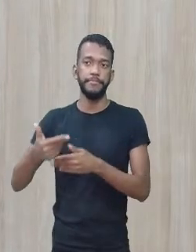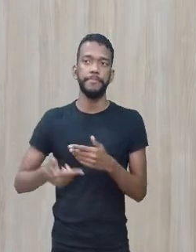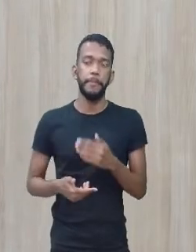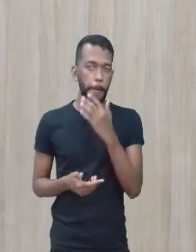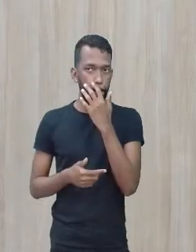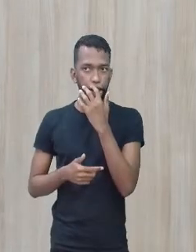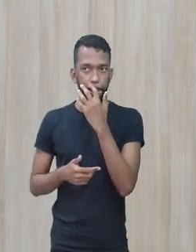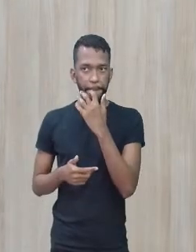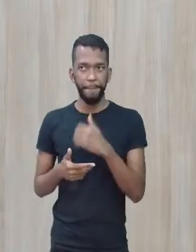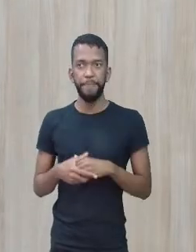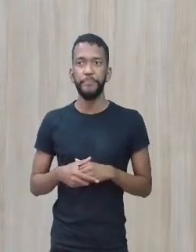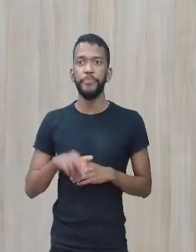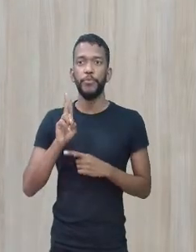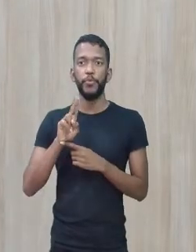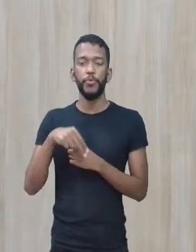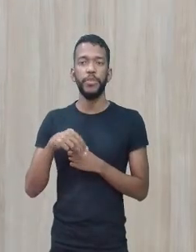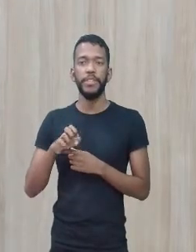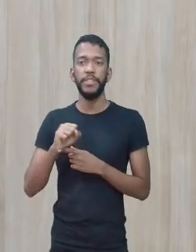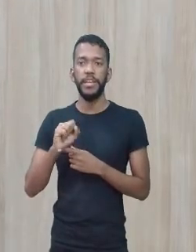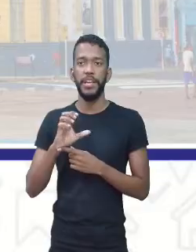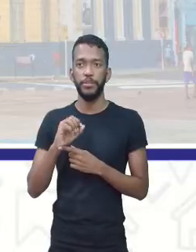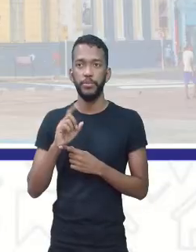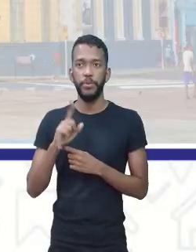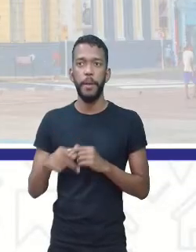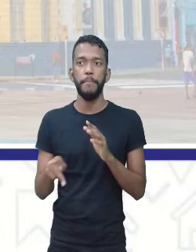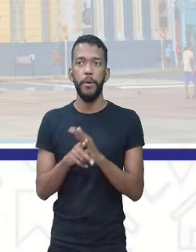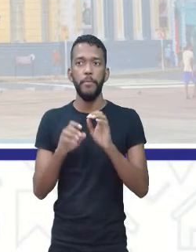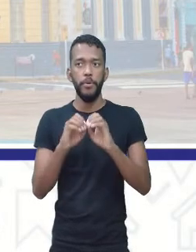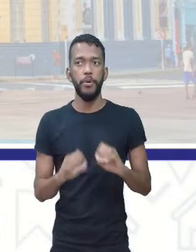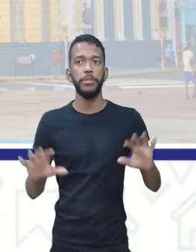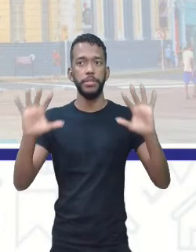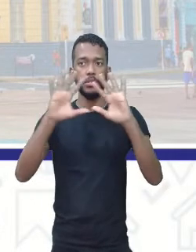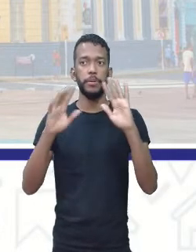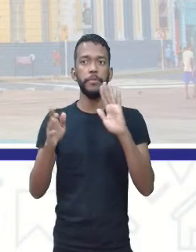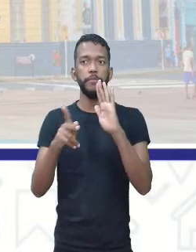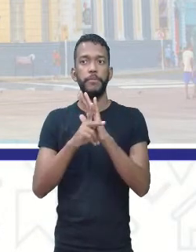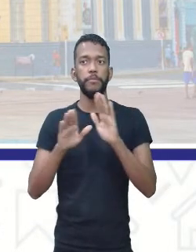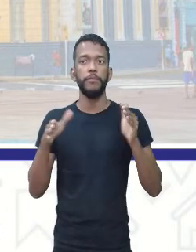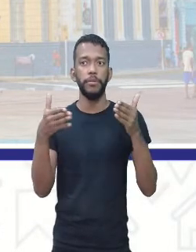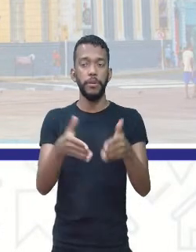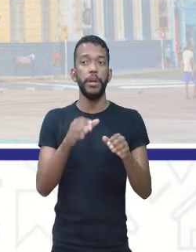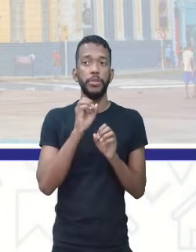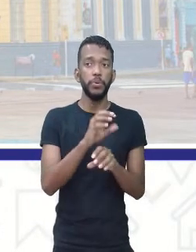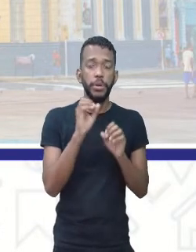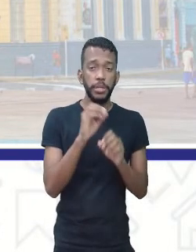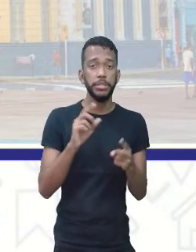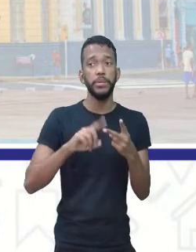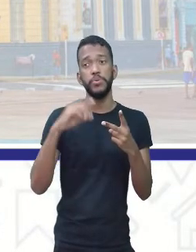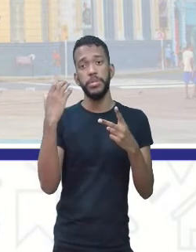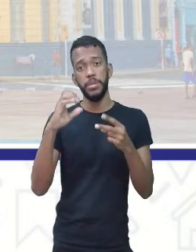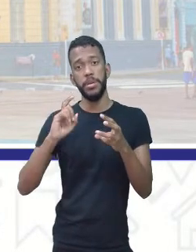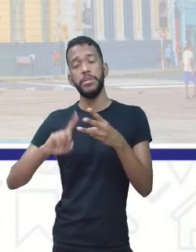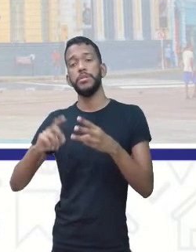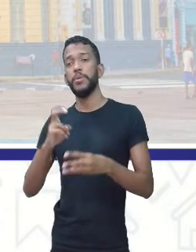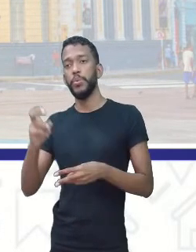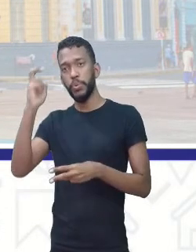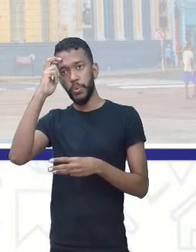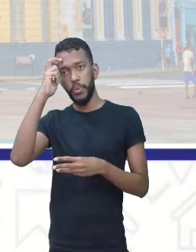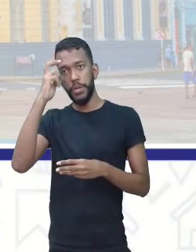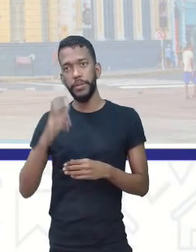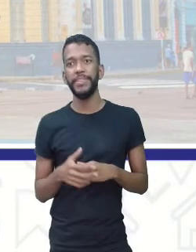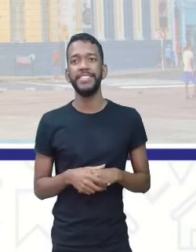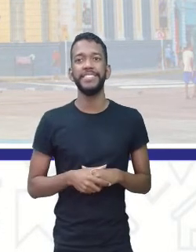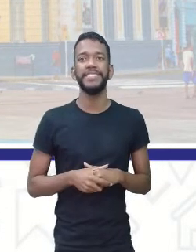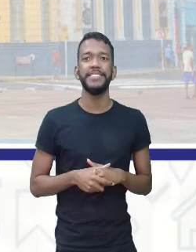Então veja, a Unesco é a Organização das Nações Unidas para a Educação, Ciência e a Cultura. Então